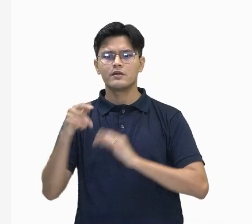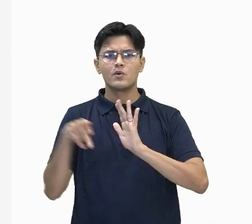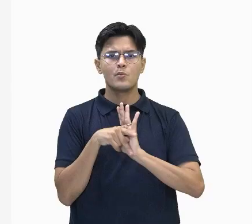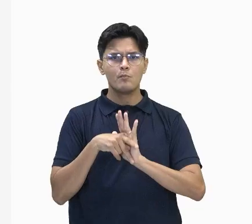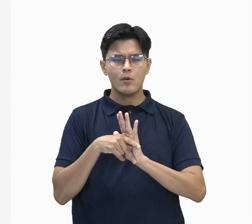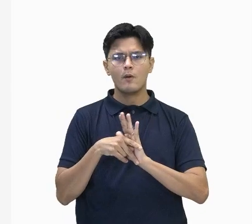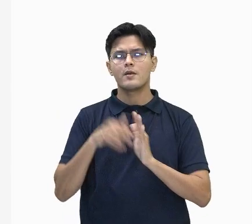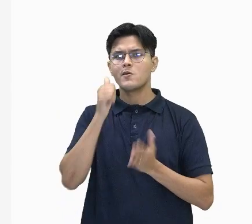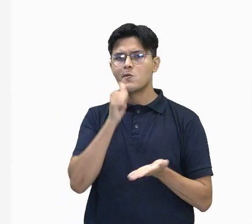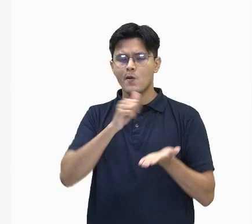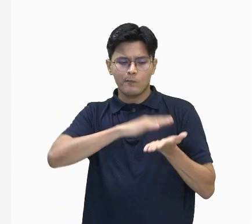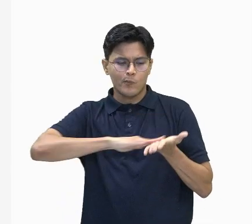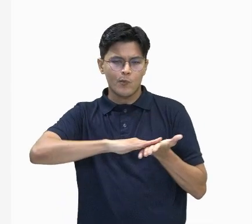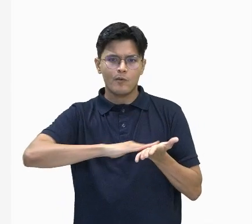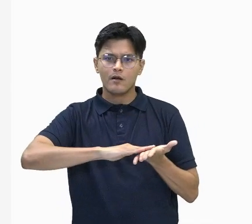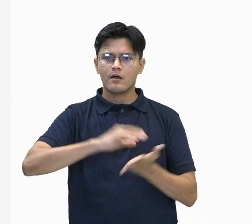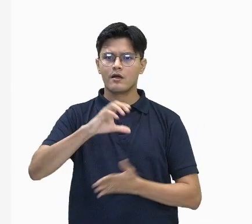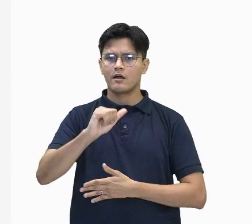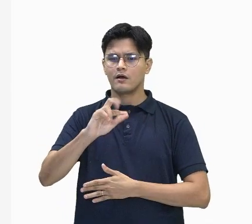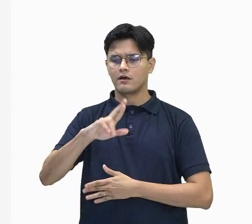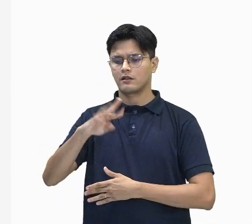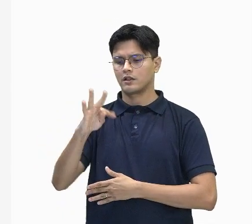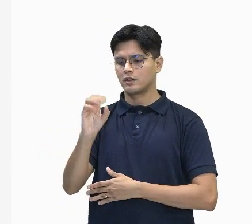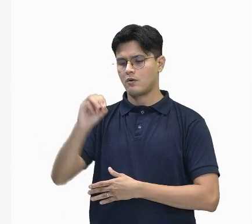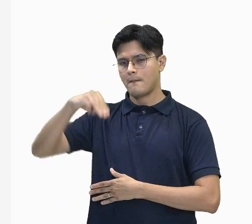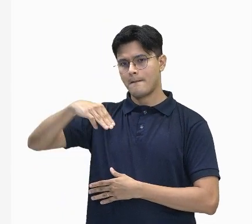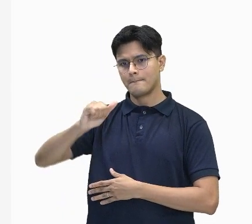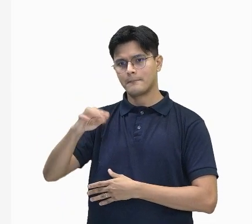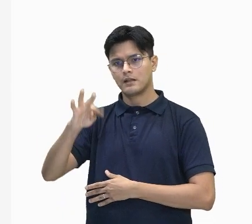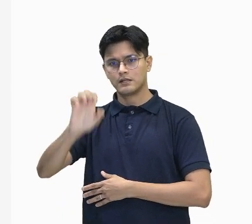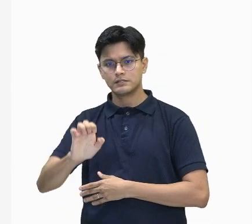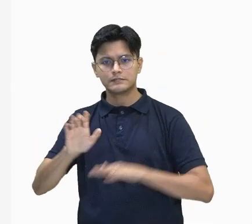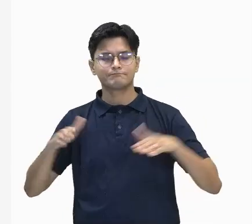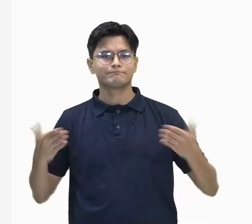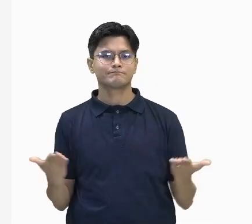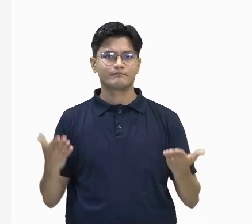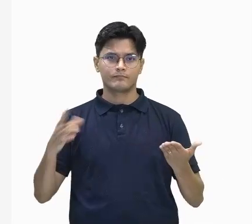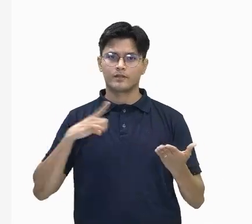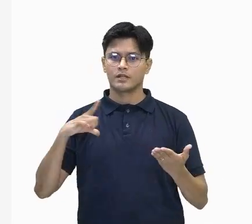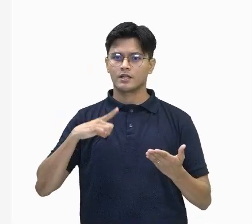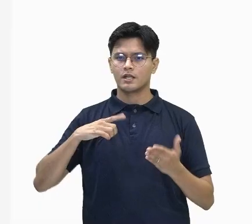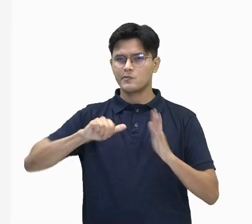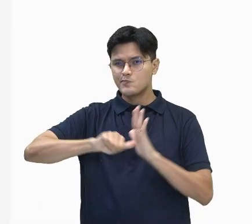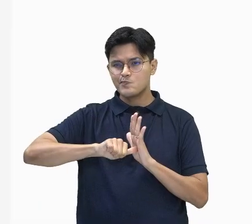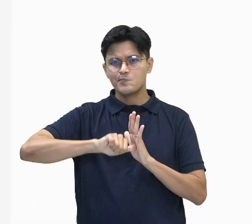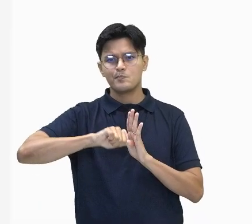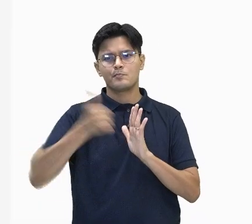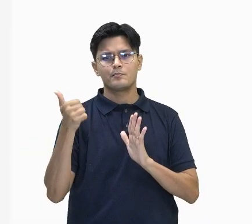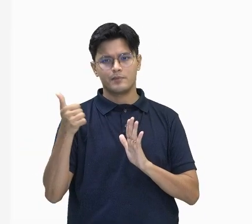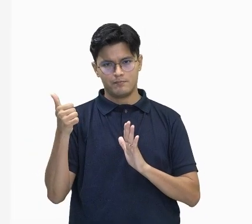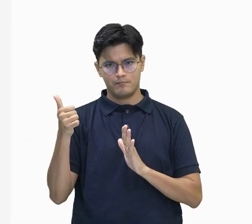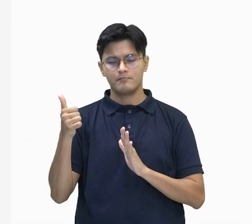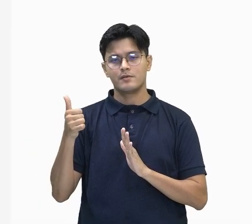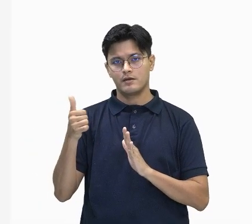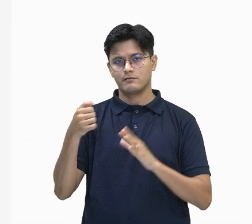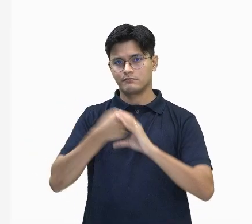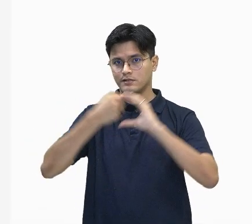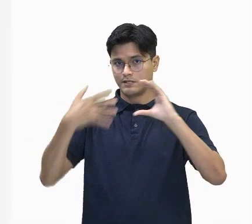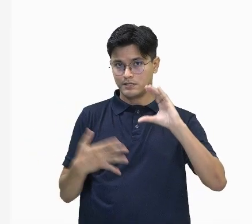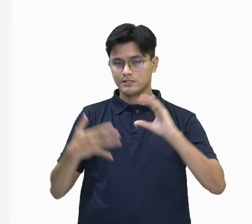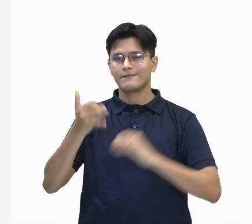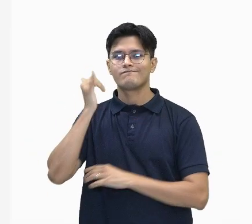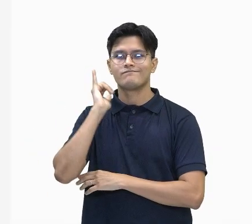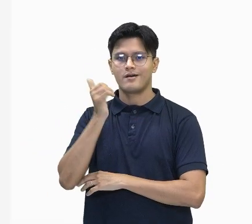Cartomante que você assistiu agora? Então, nós temos como primeiro elemento da narrativa o